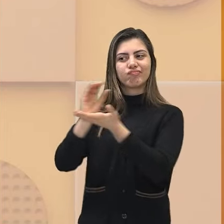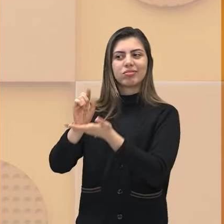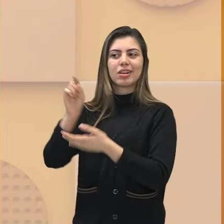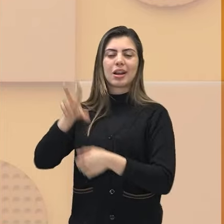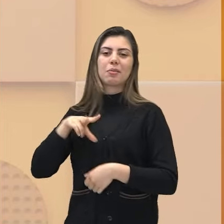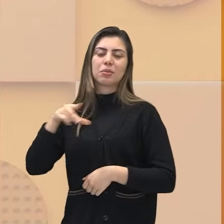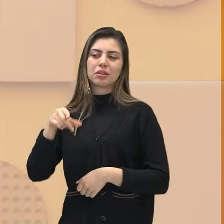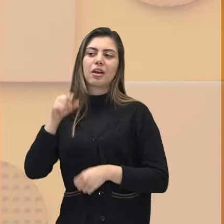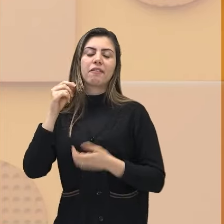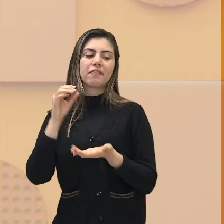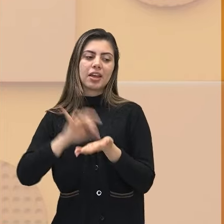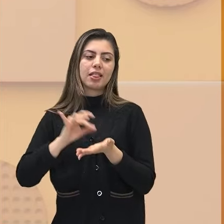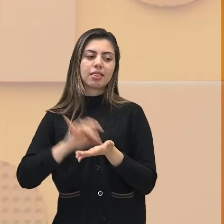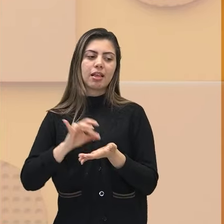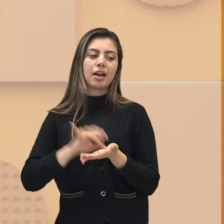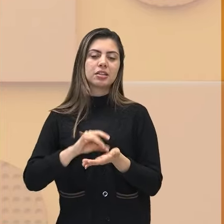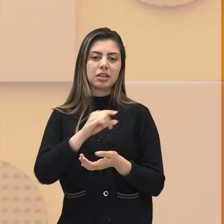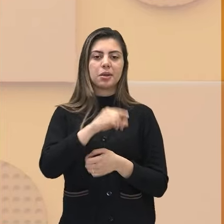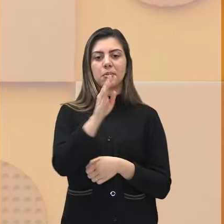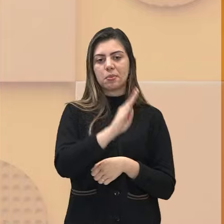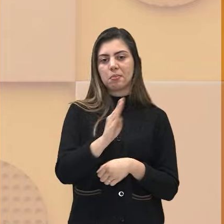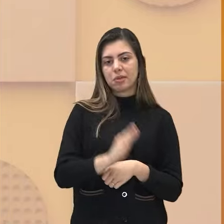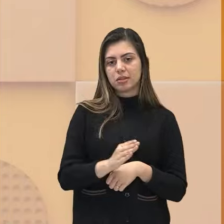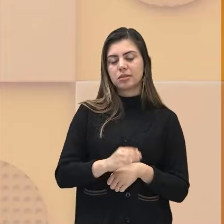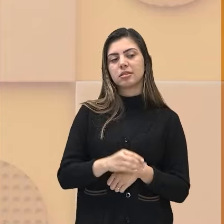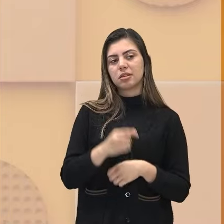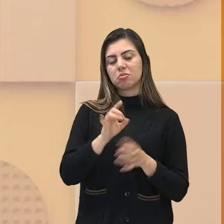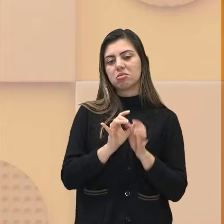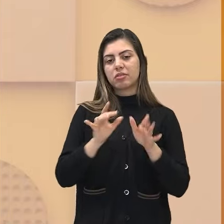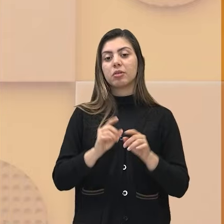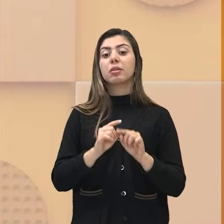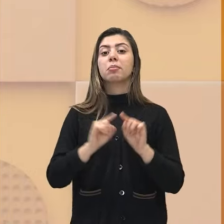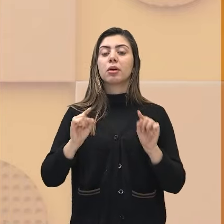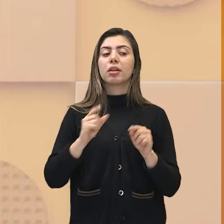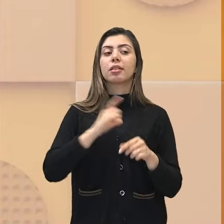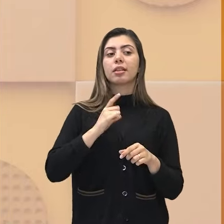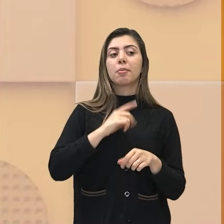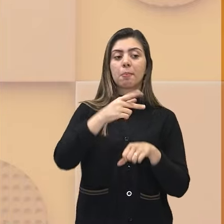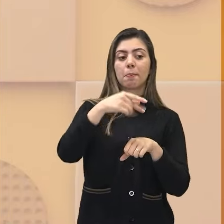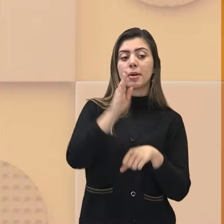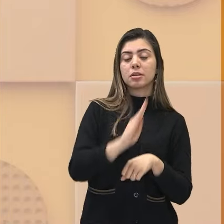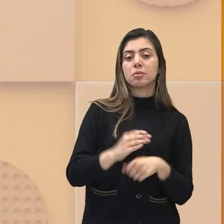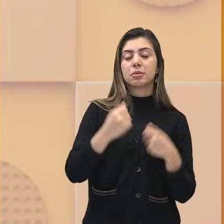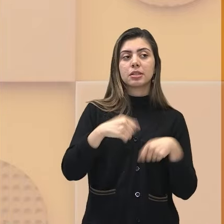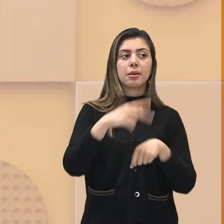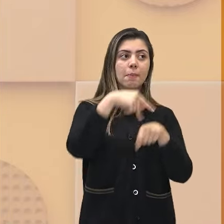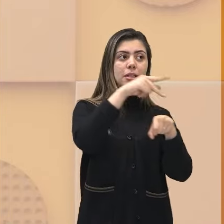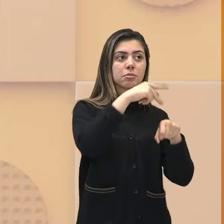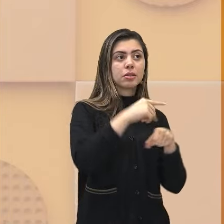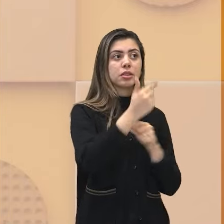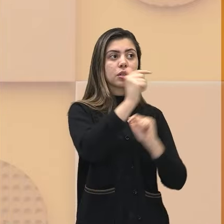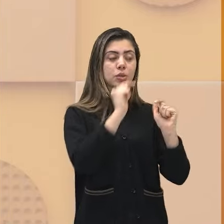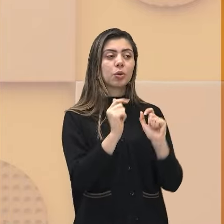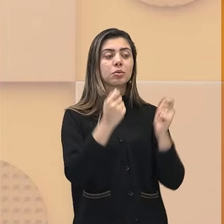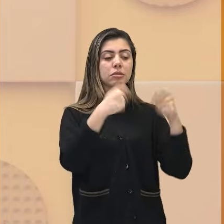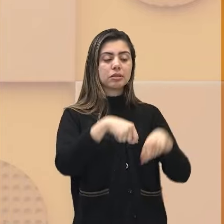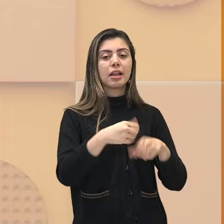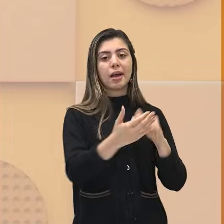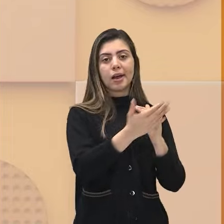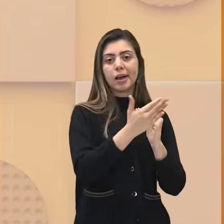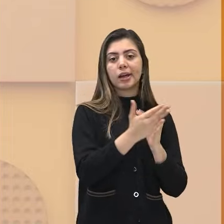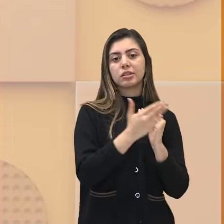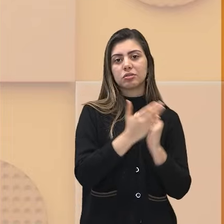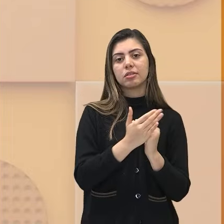ele reconhecesse, além de que o Brasil também teve que conseguir o apoio de outras nações que endossavam ali a